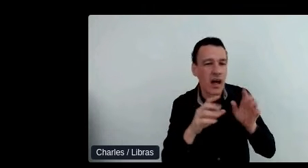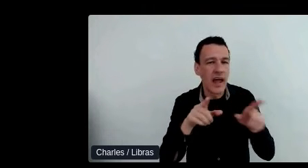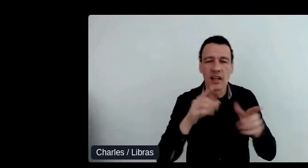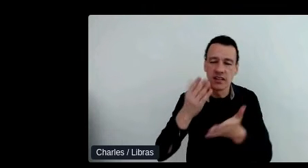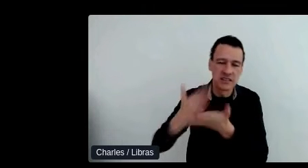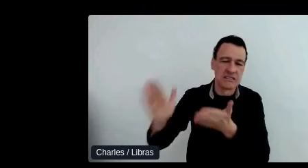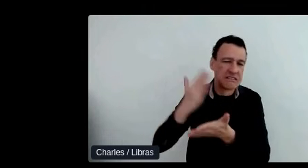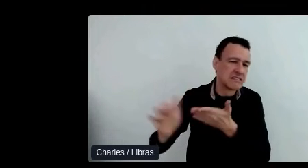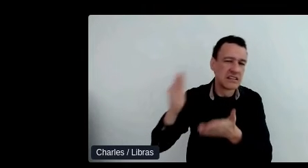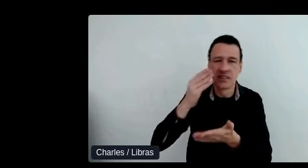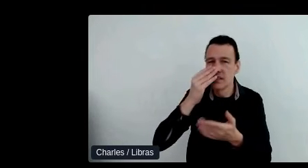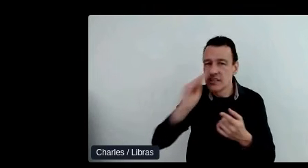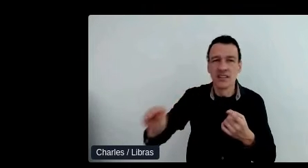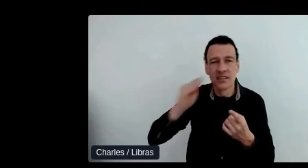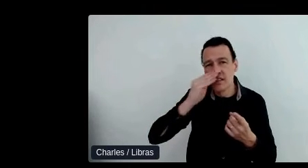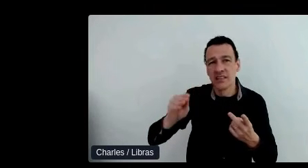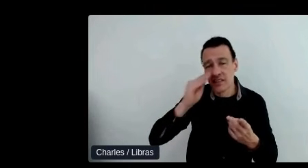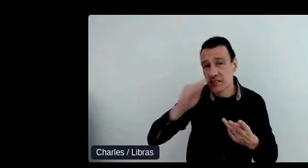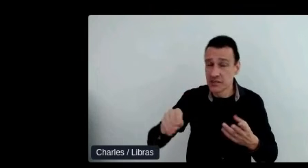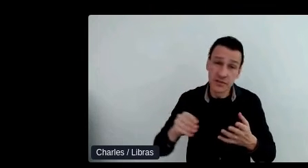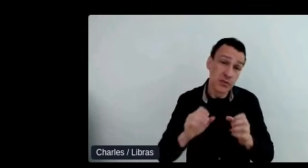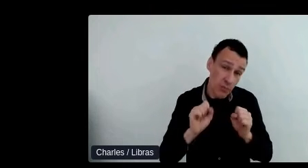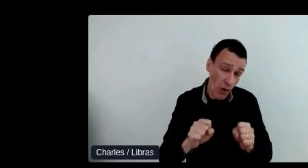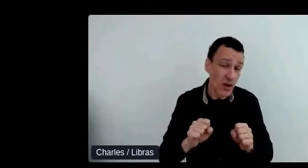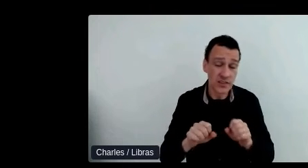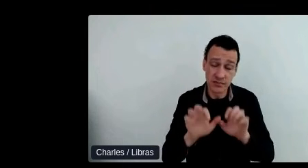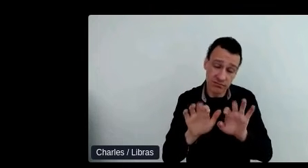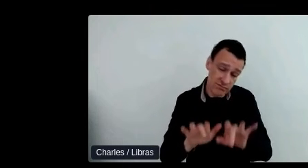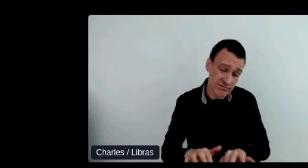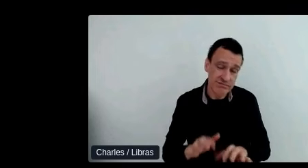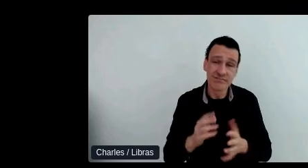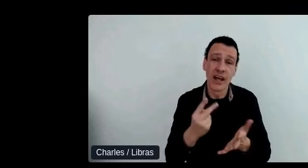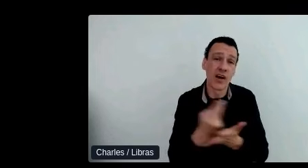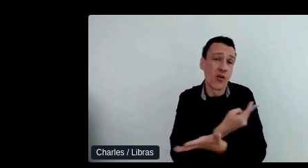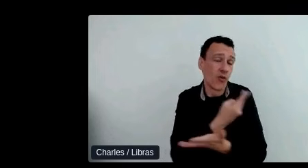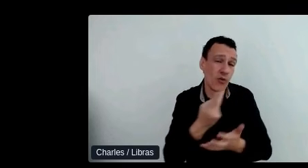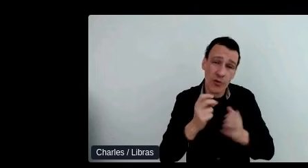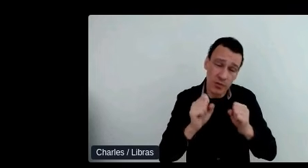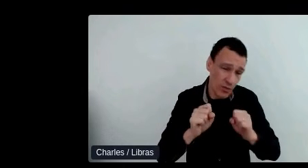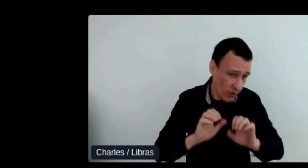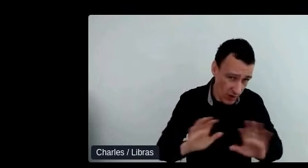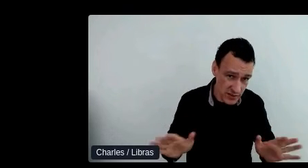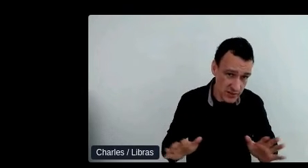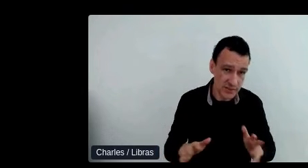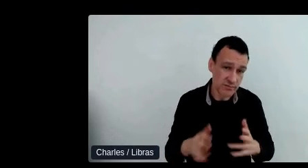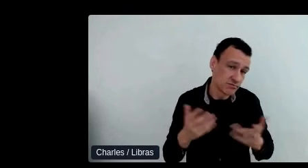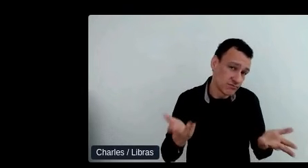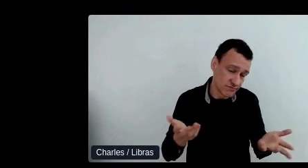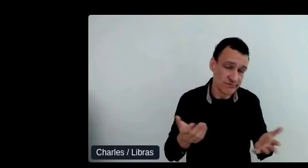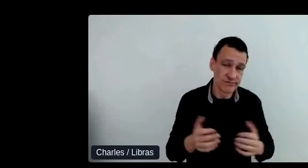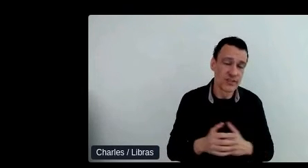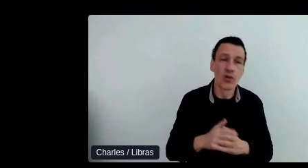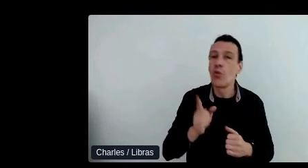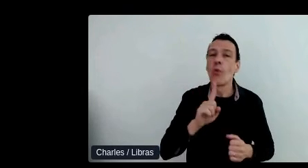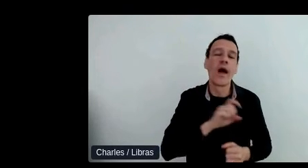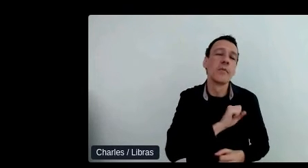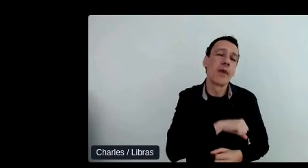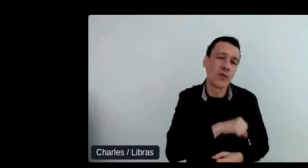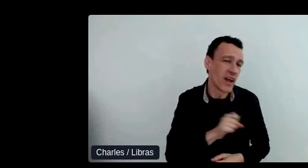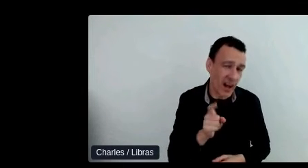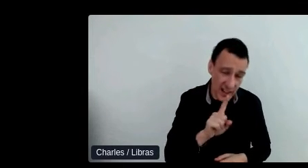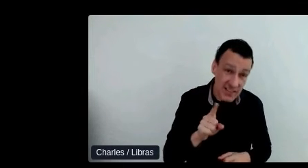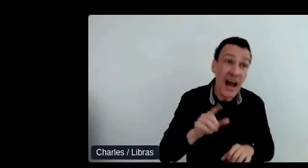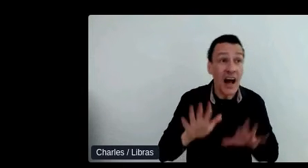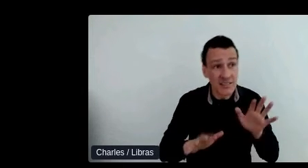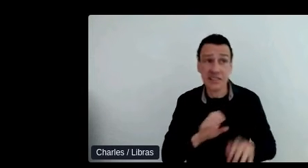partir do princípio que o ser humano é bom, né? Então, ou ele é só ignorante. Às vezes, realmente,